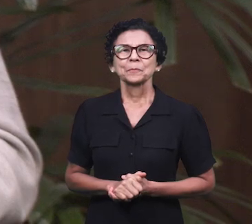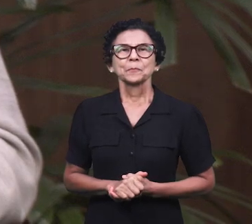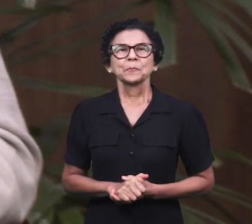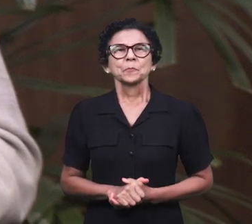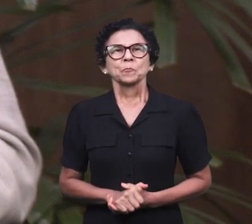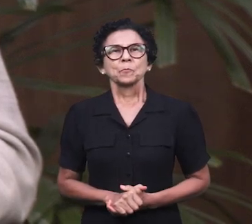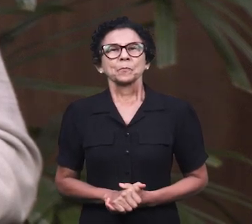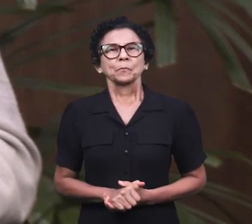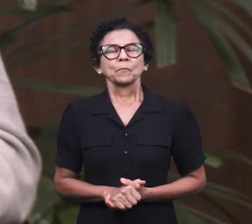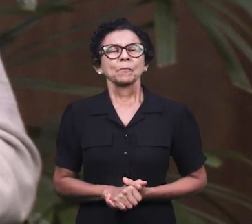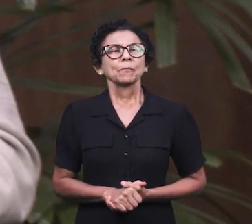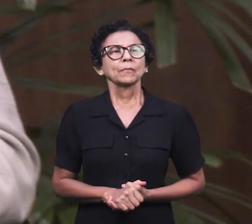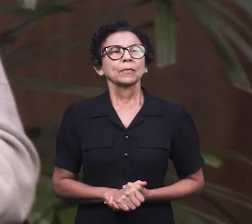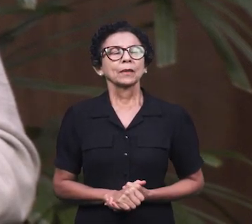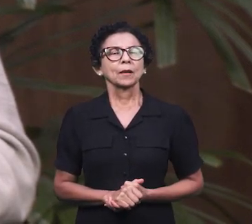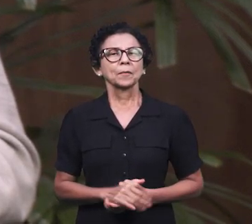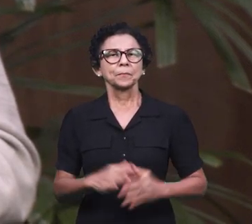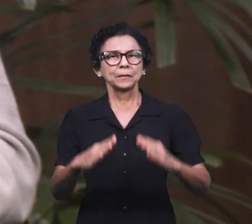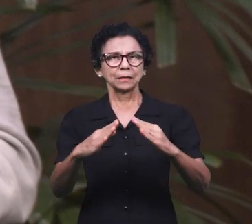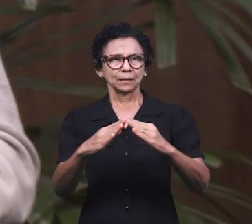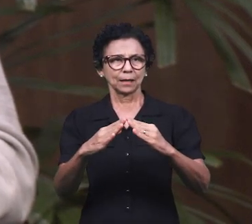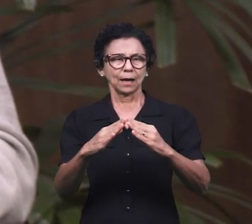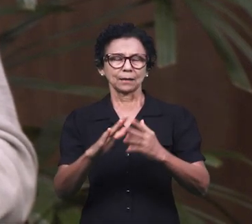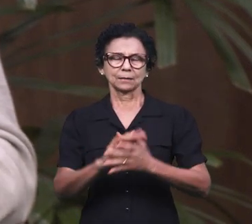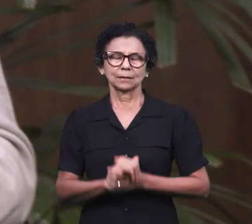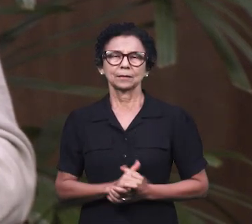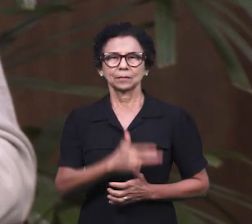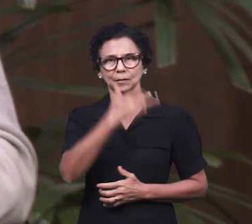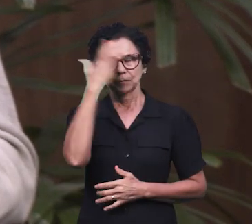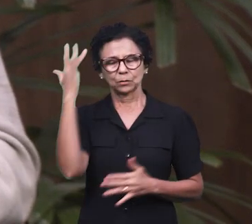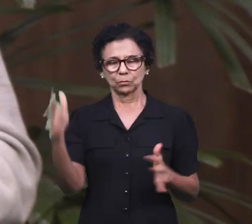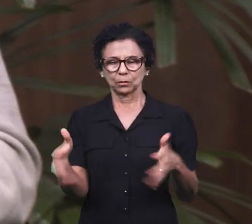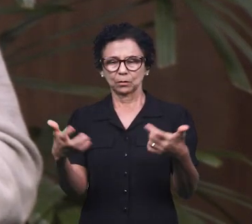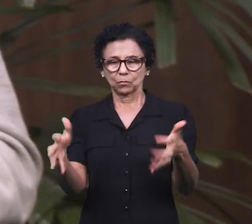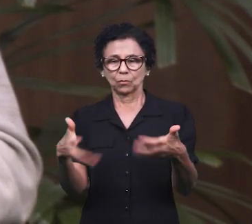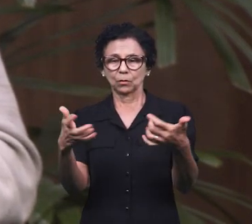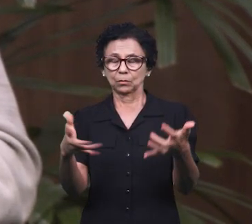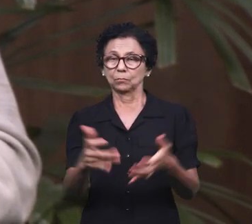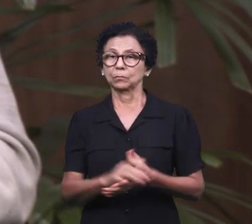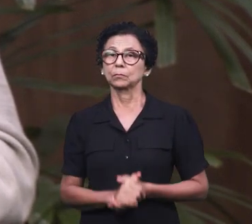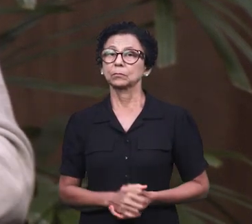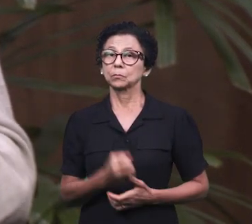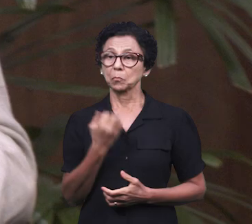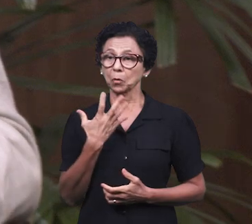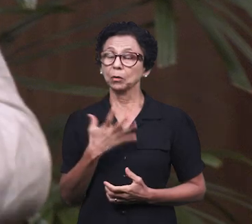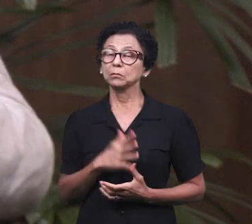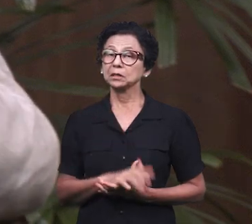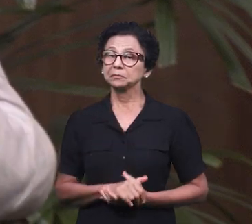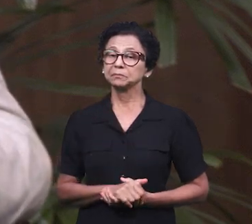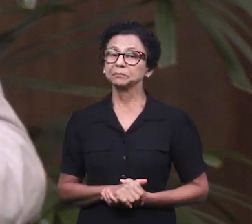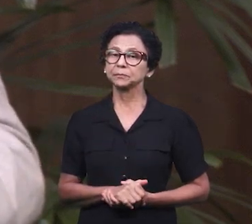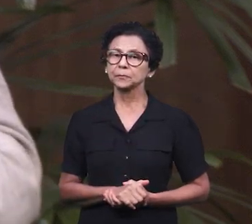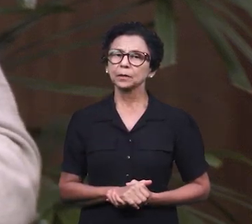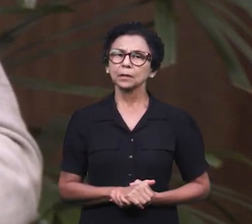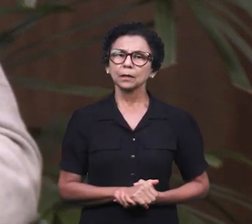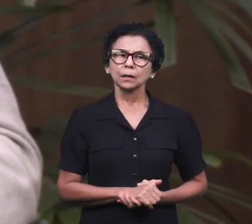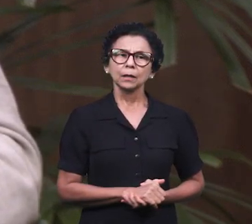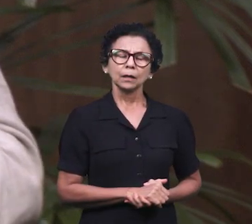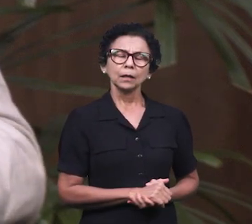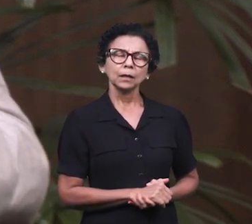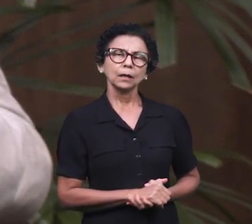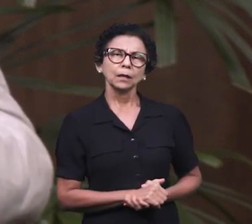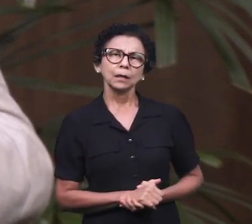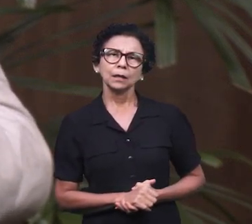sua horta em casa, claro, já tem uma vantagem no orçamento familiar. Mas tem outras vantagens